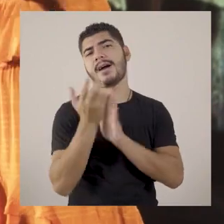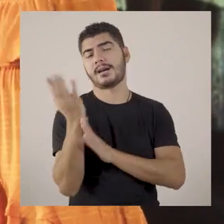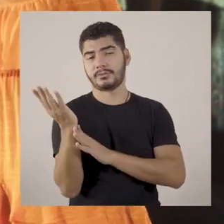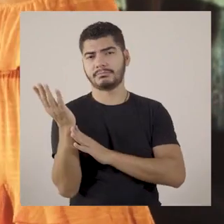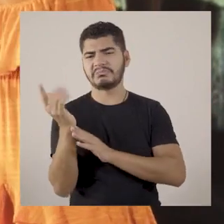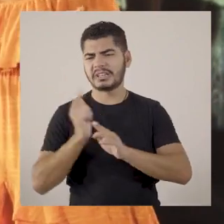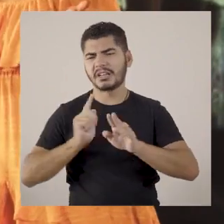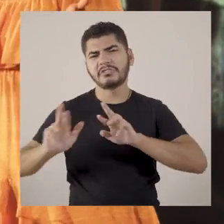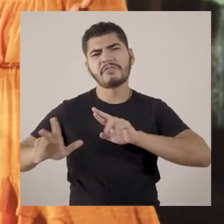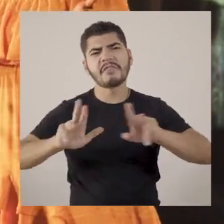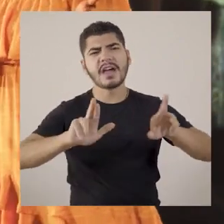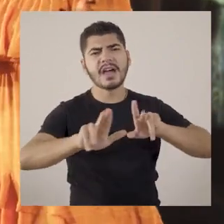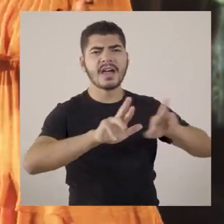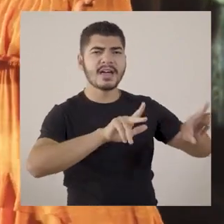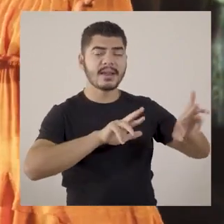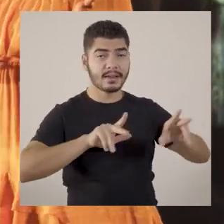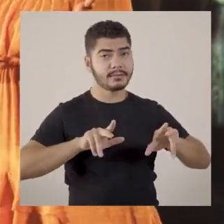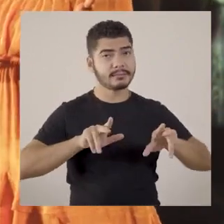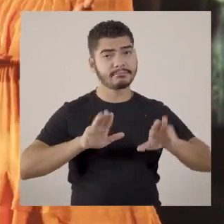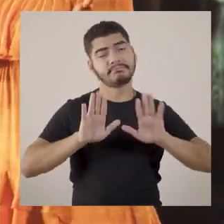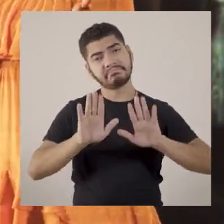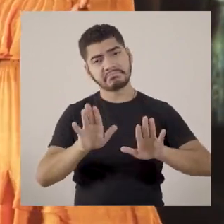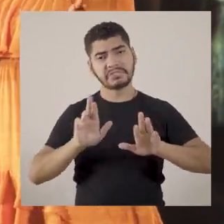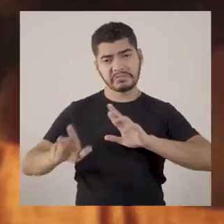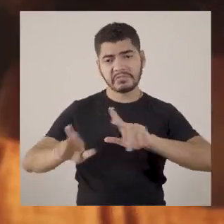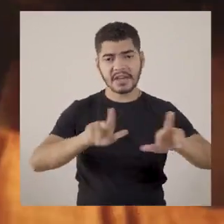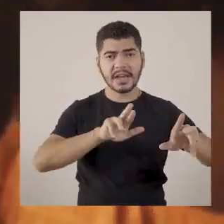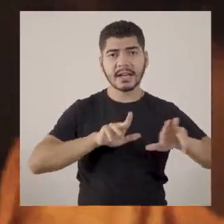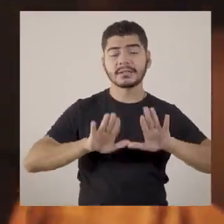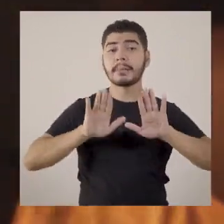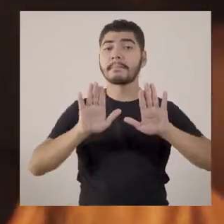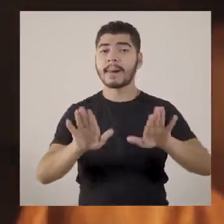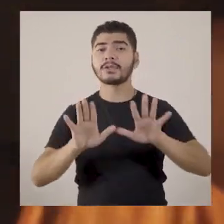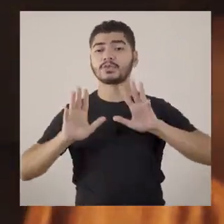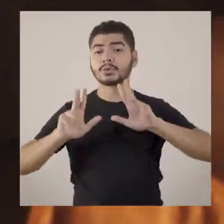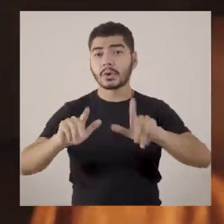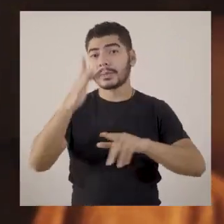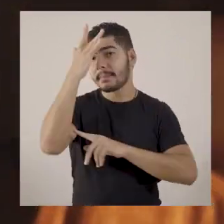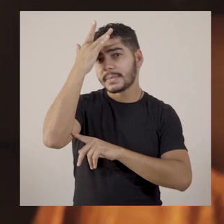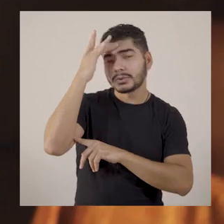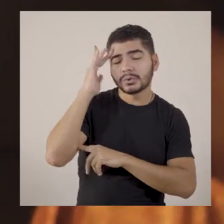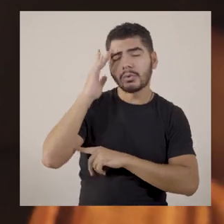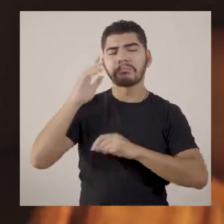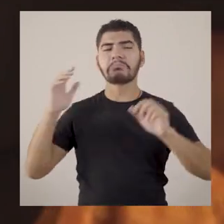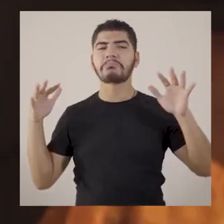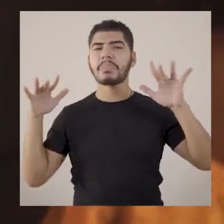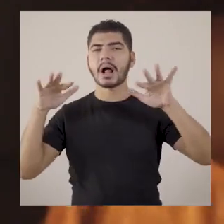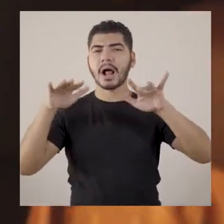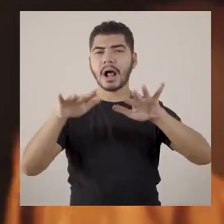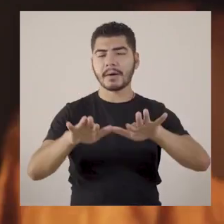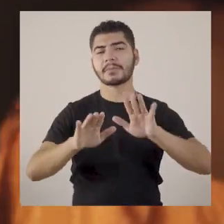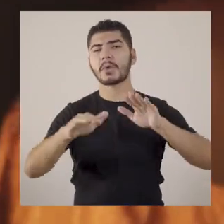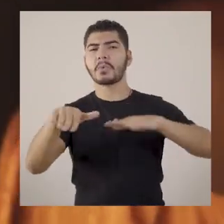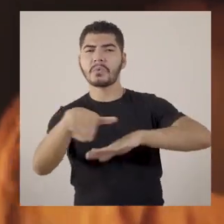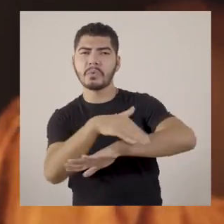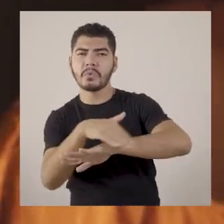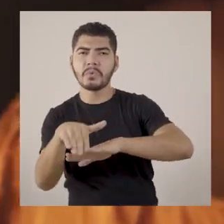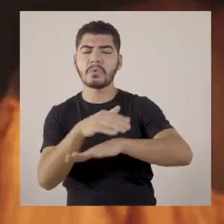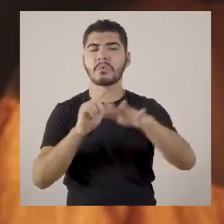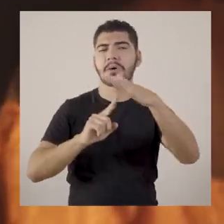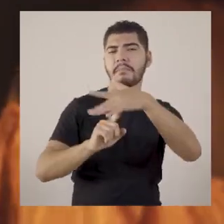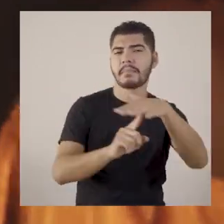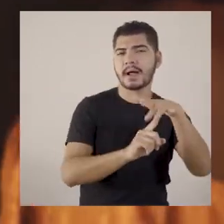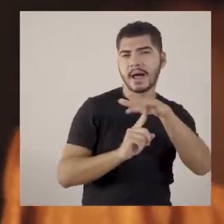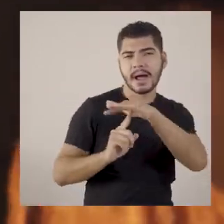das diferenças entre elas... Apesar das suas diferenças, levava as pessoas a tomar os salões, as ruas, as